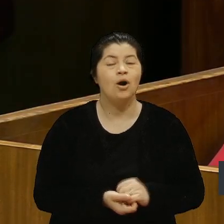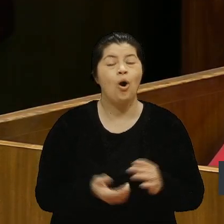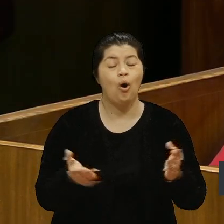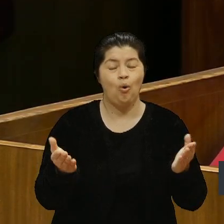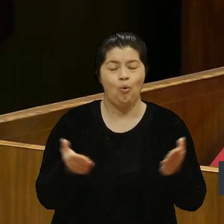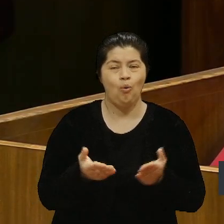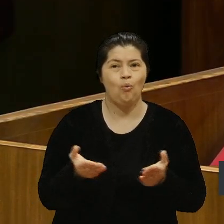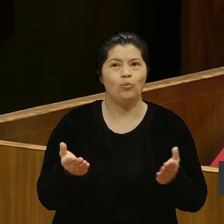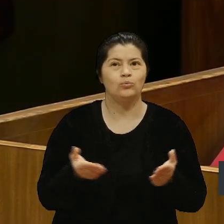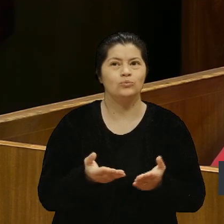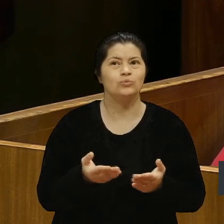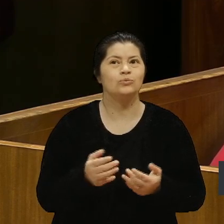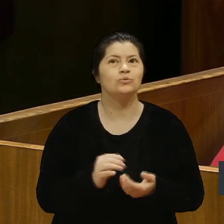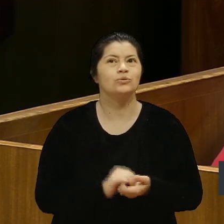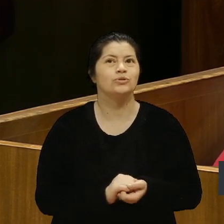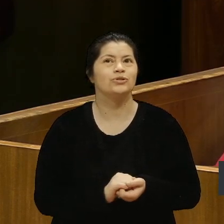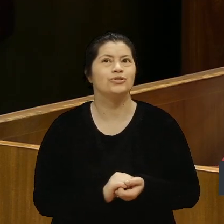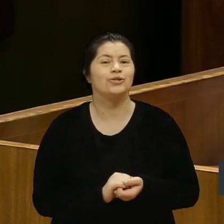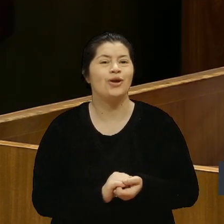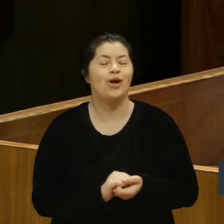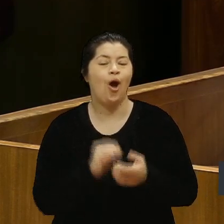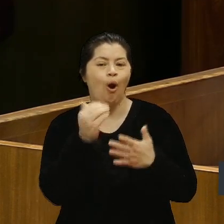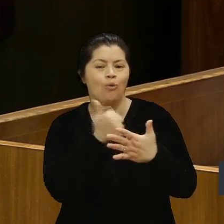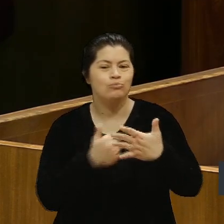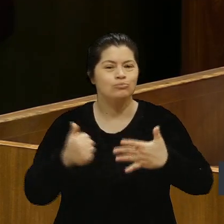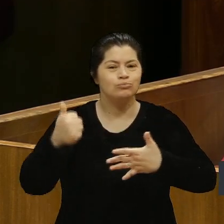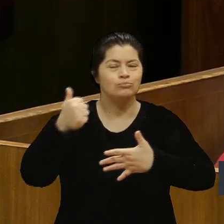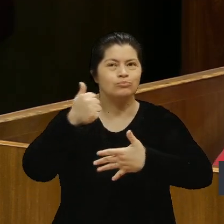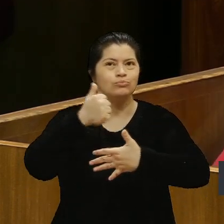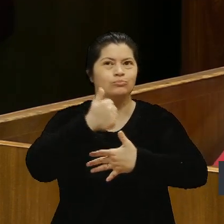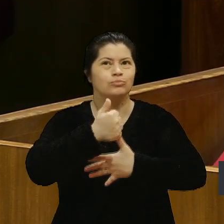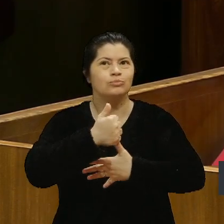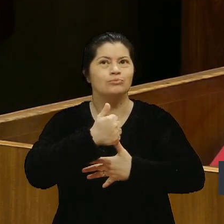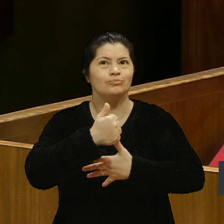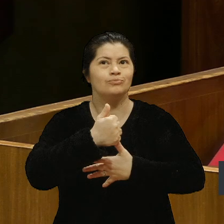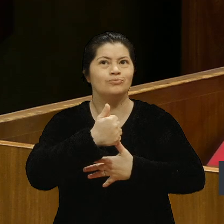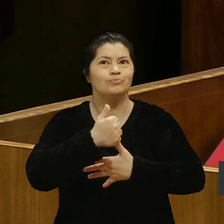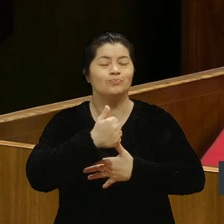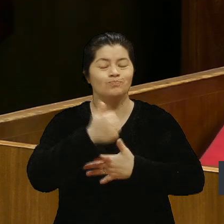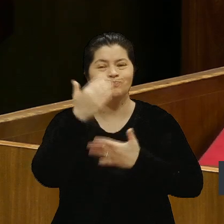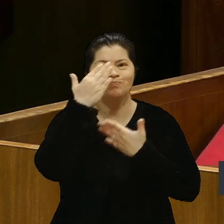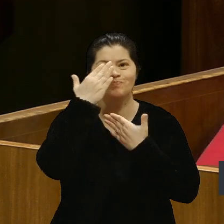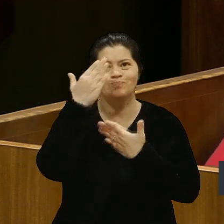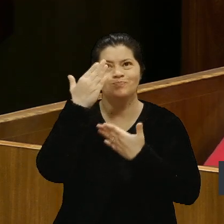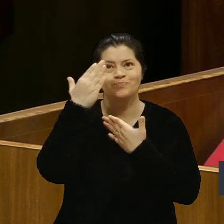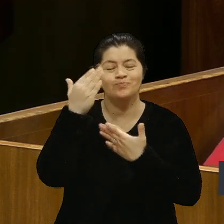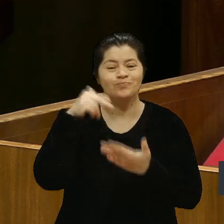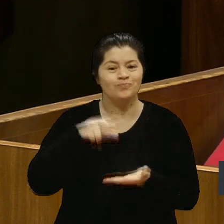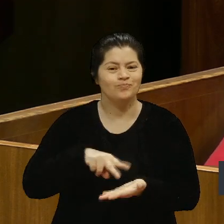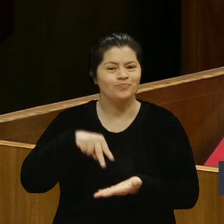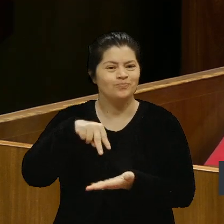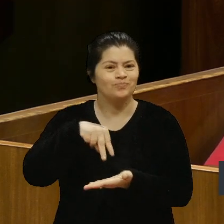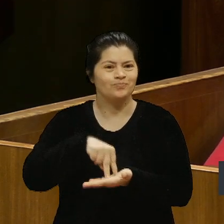Hoje é um privilégio, é uma gratidão que estou aqui